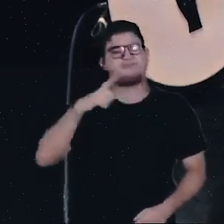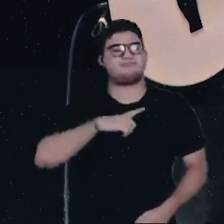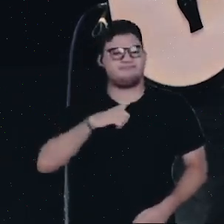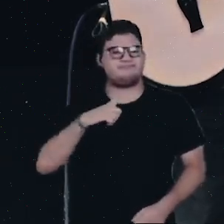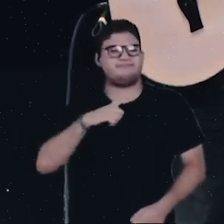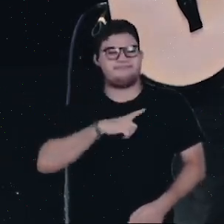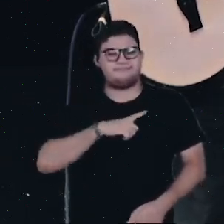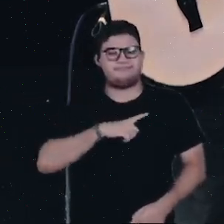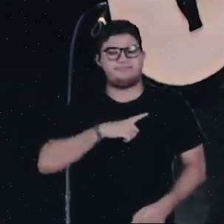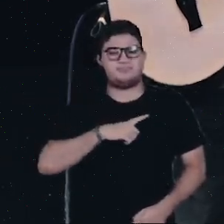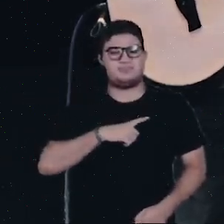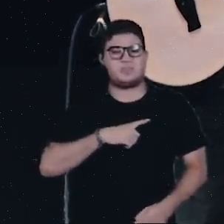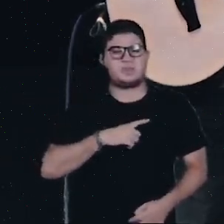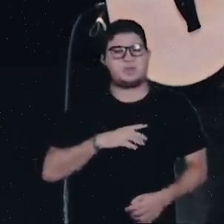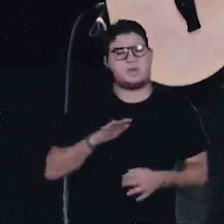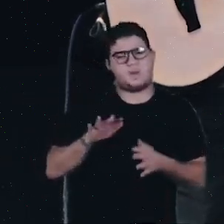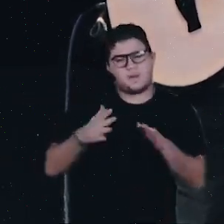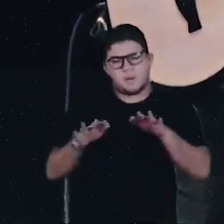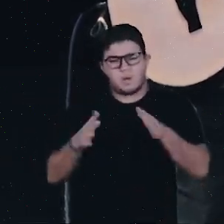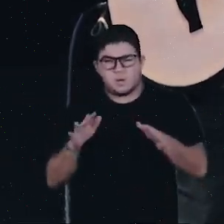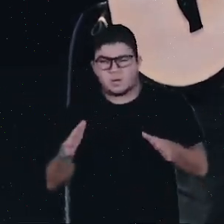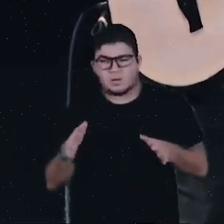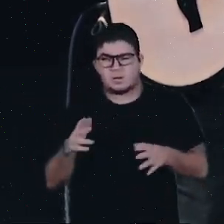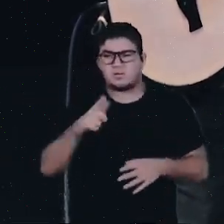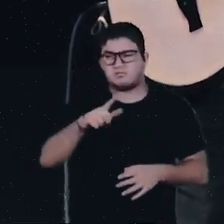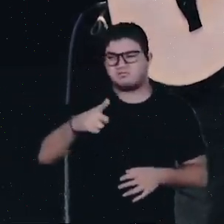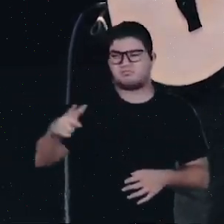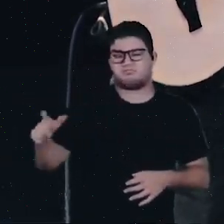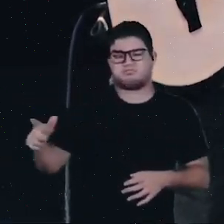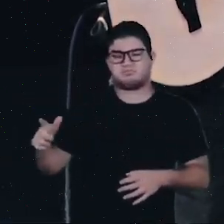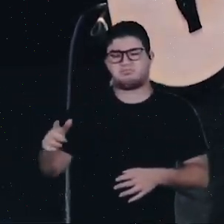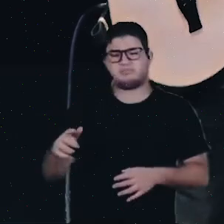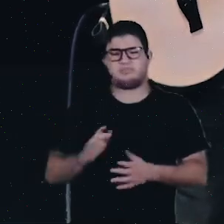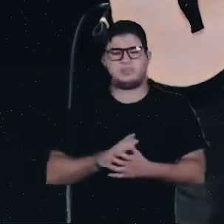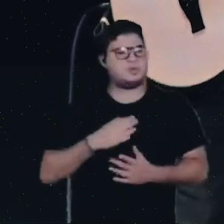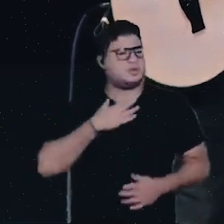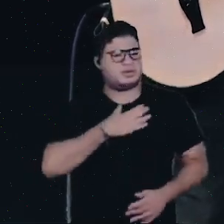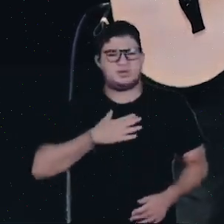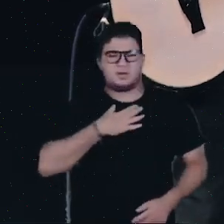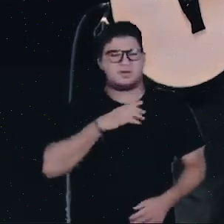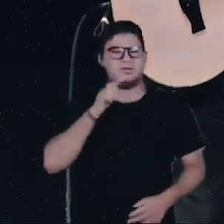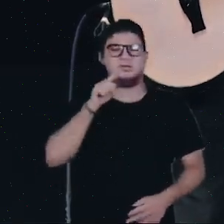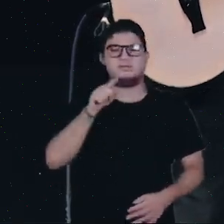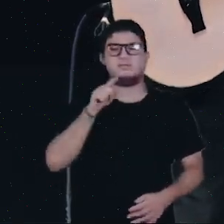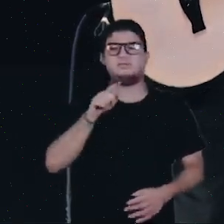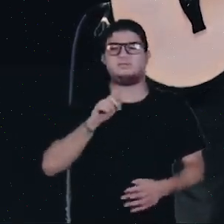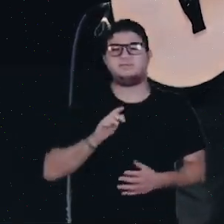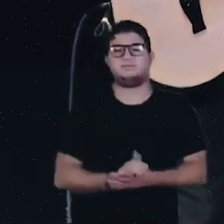com certeza uma meia dúzia que não vai se agradar de você,